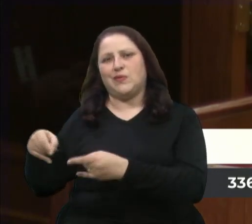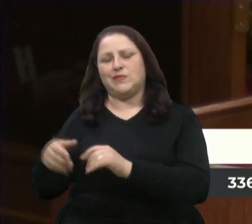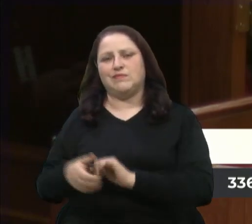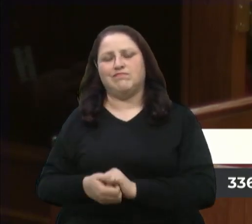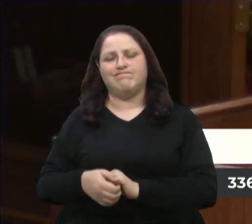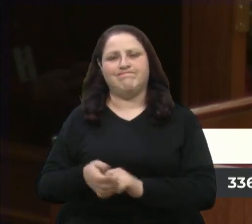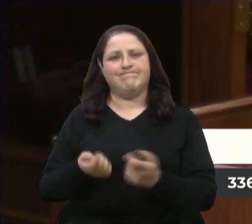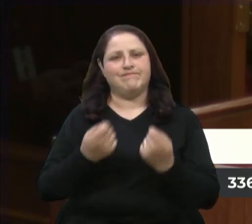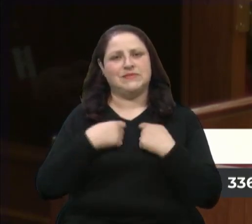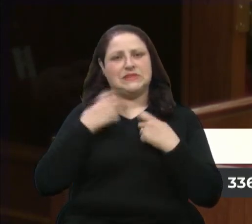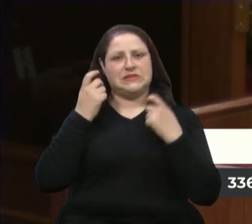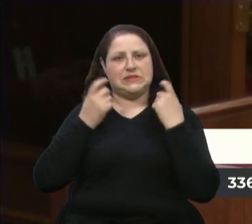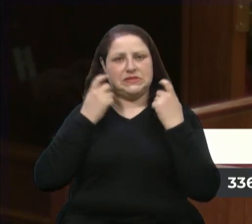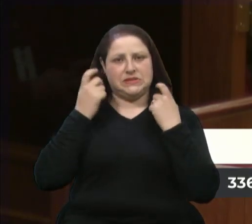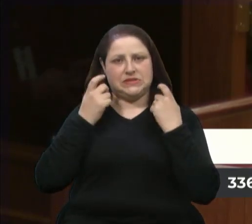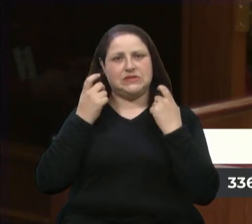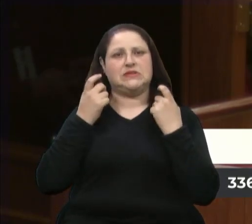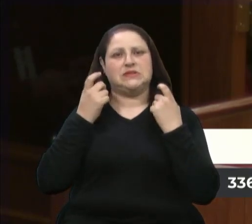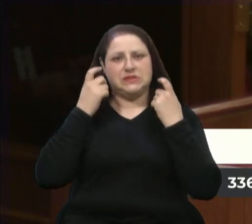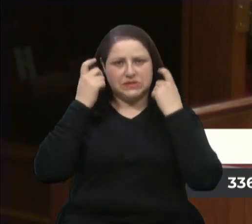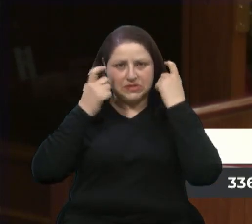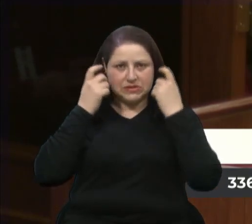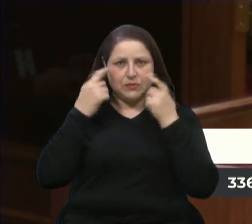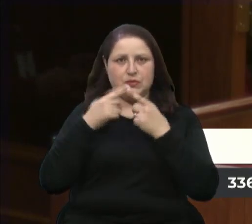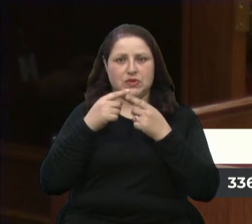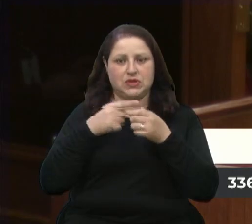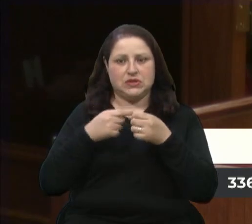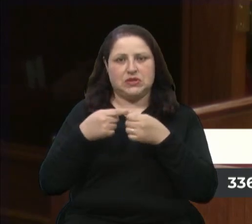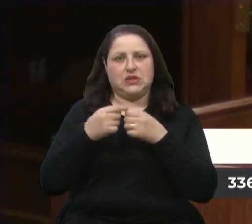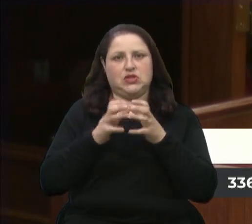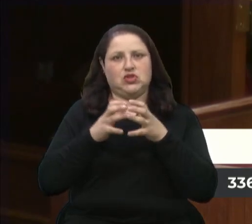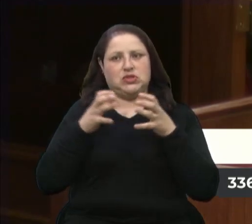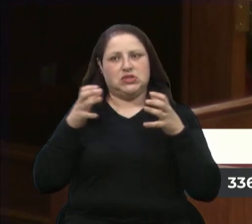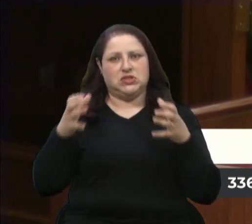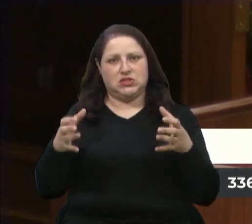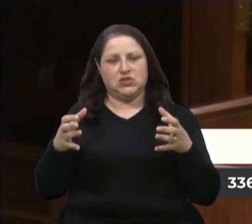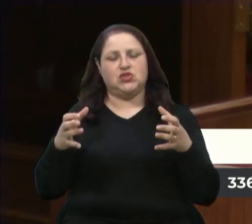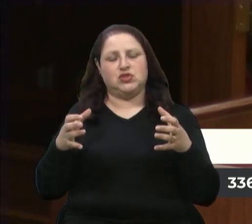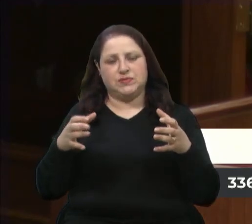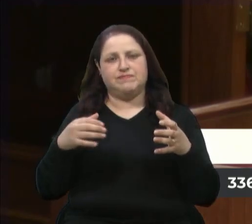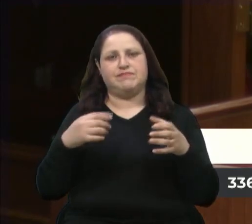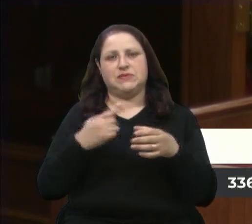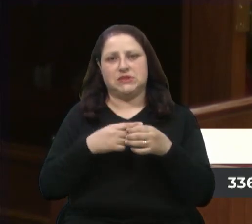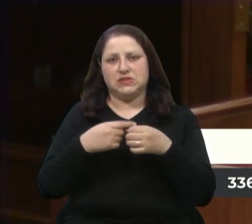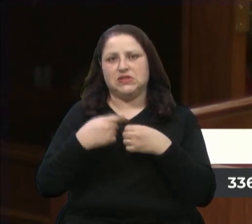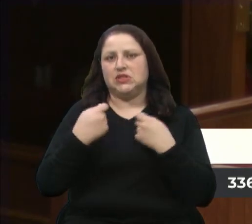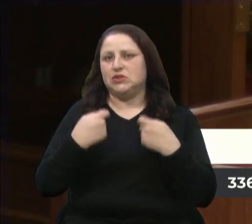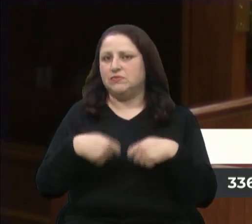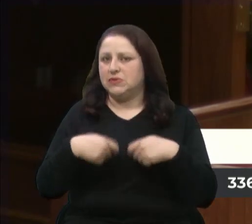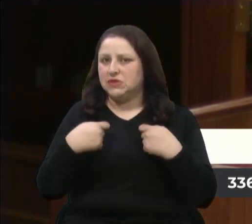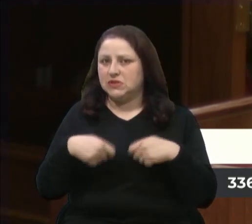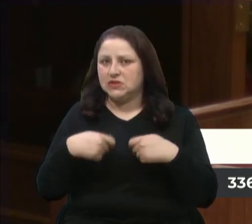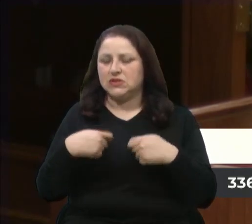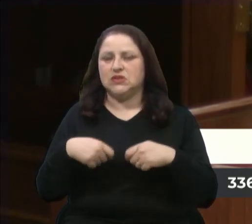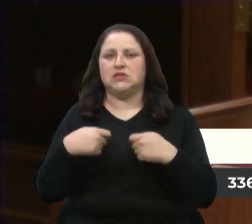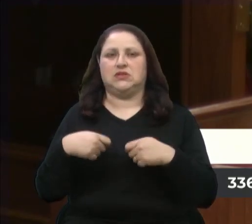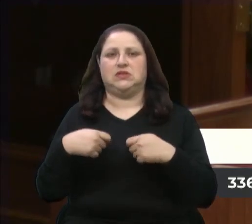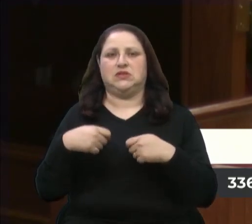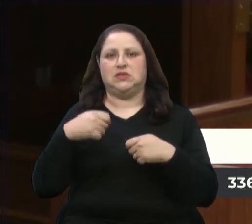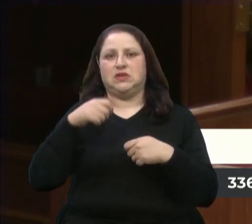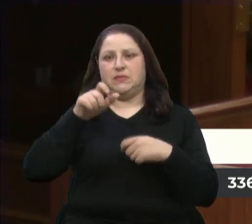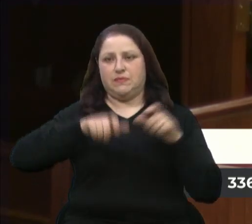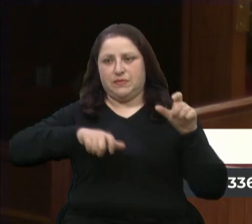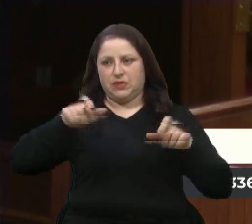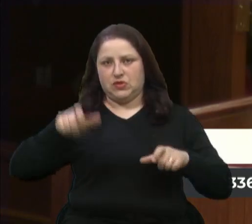preocupou bastante, né, porque nossa cidade é grande, nossa cidade necessita de